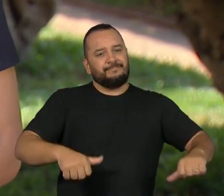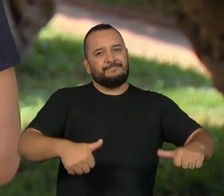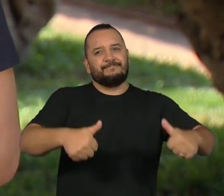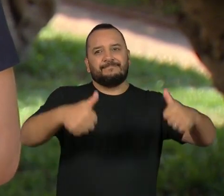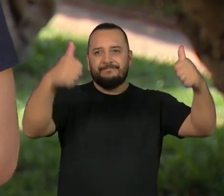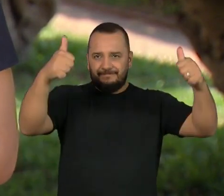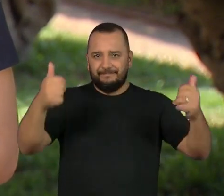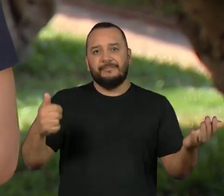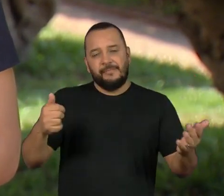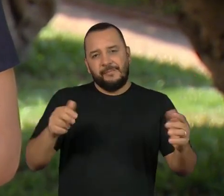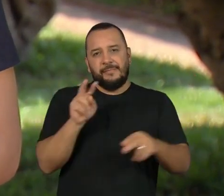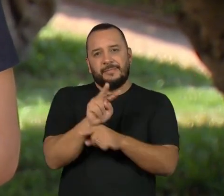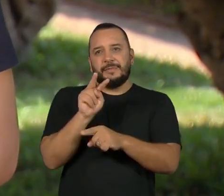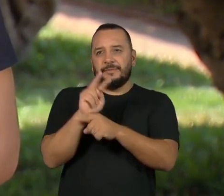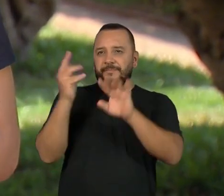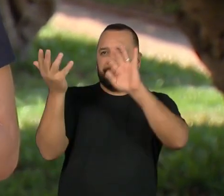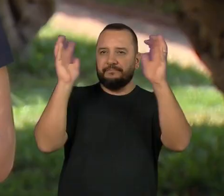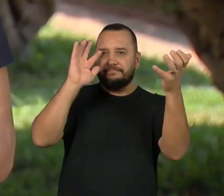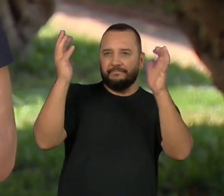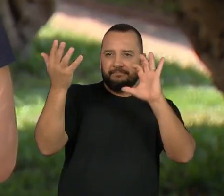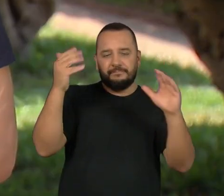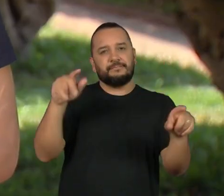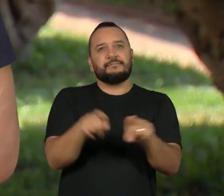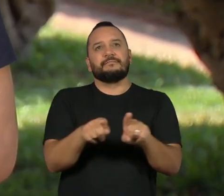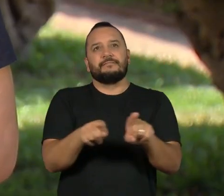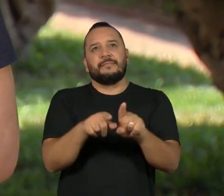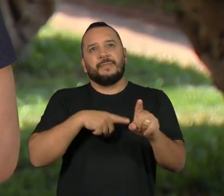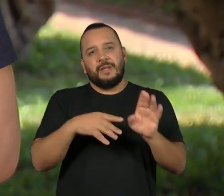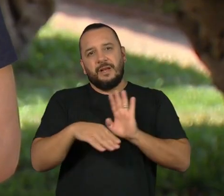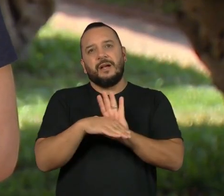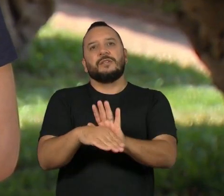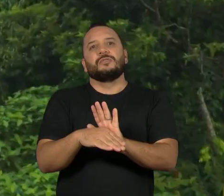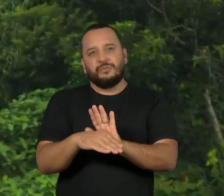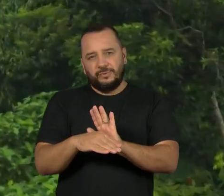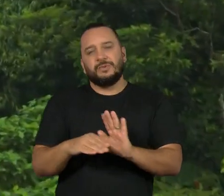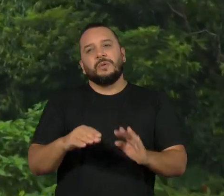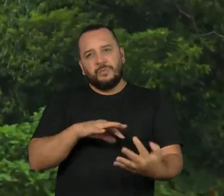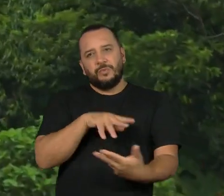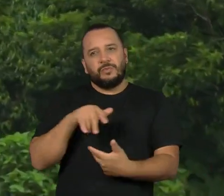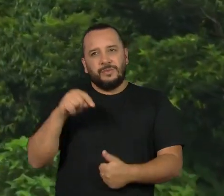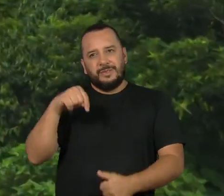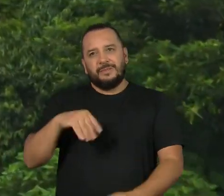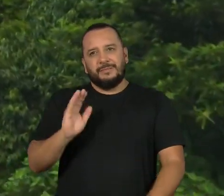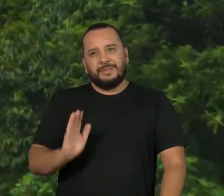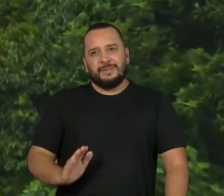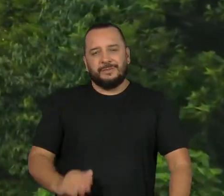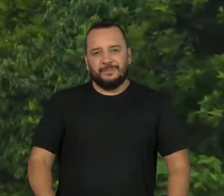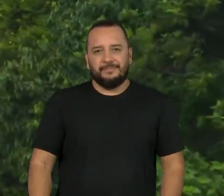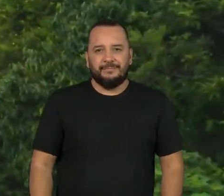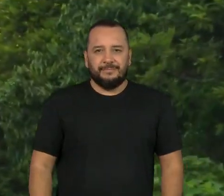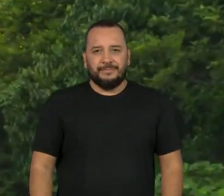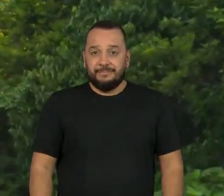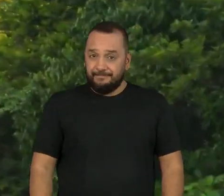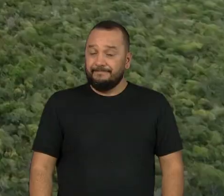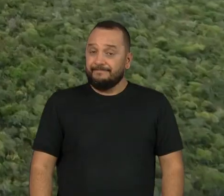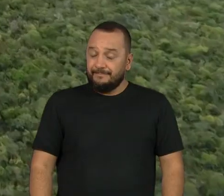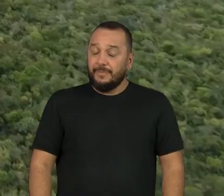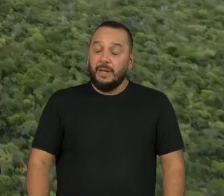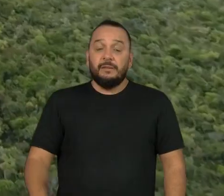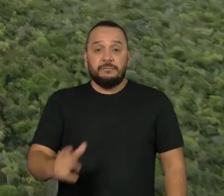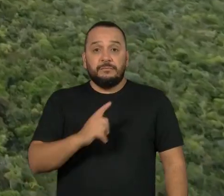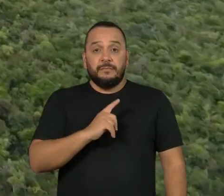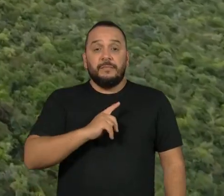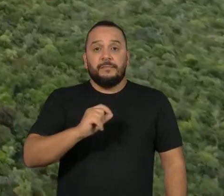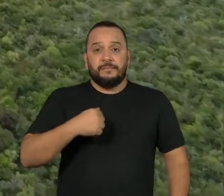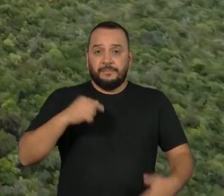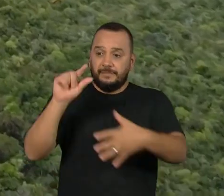inclusive para fins climáticos. Tem uma contribuição bastante grande para o mundo ainda. Mata Atlântica e Cerrado